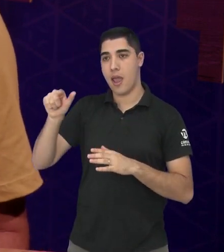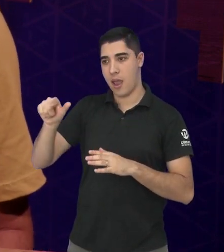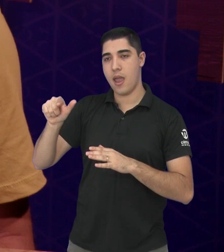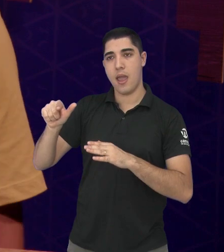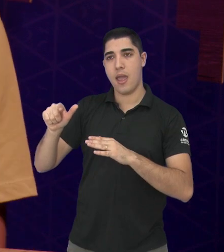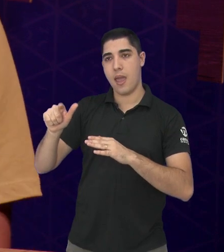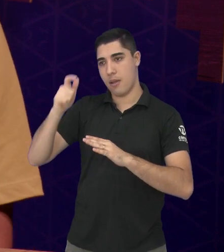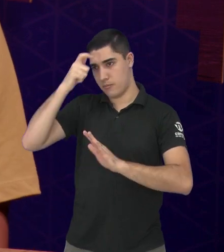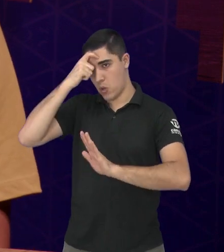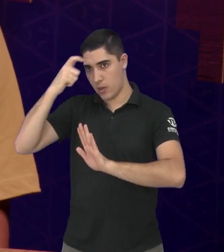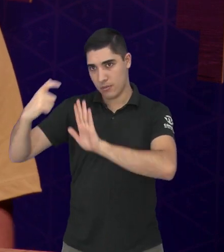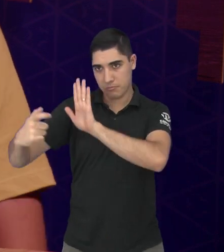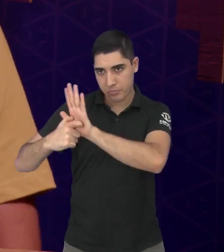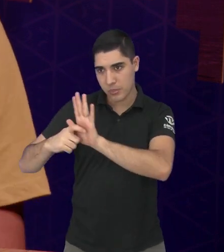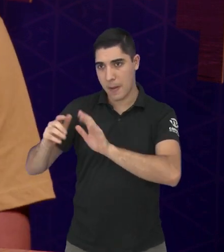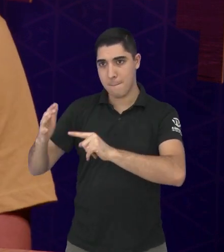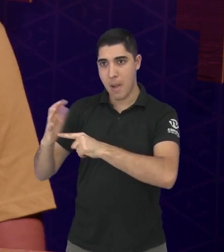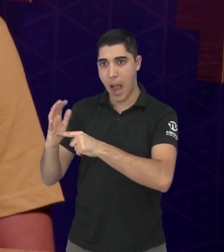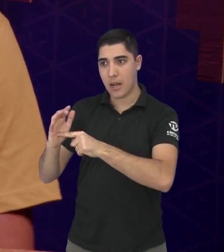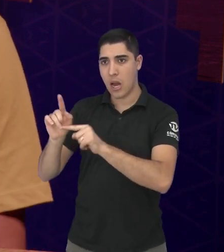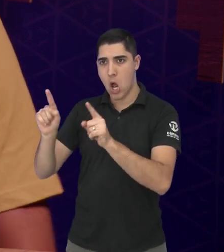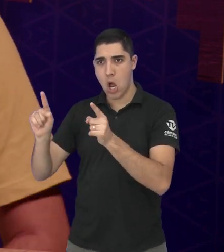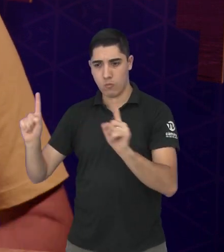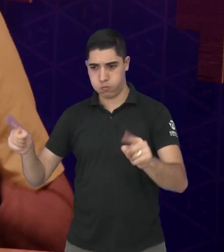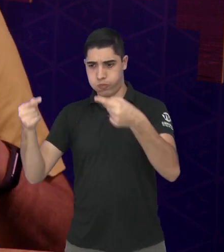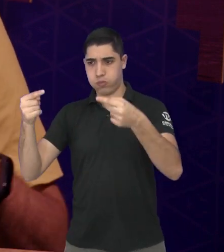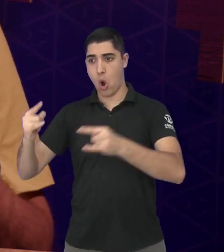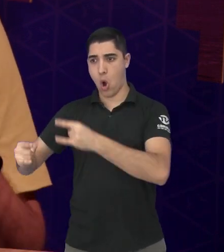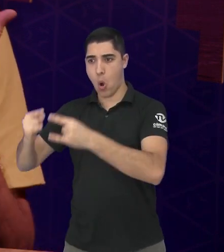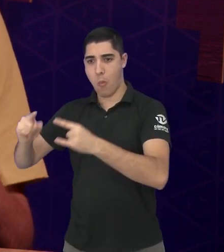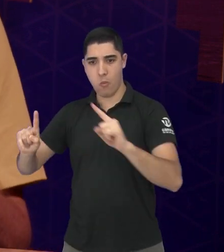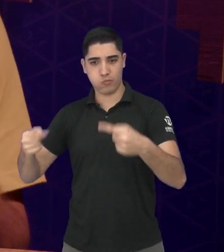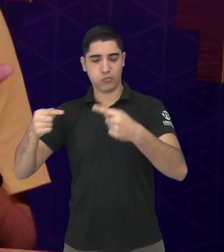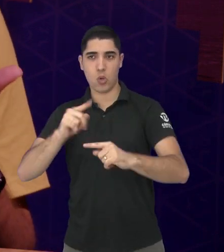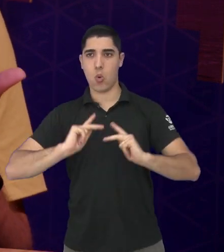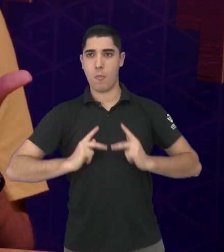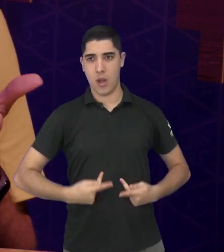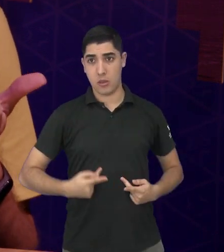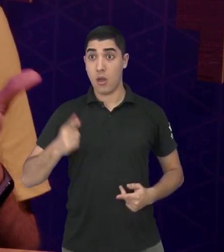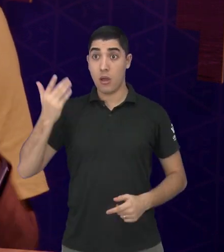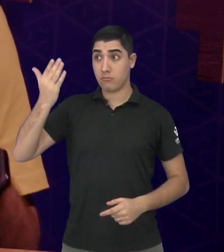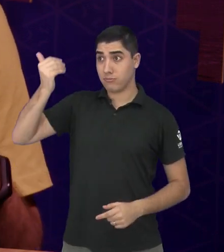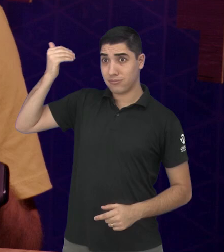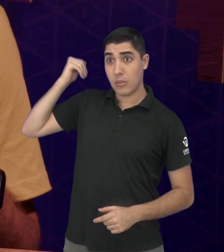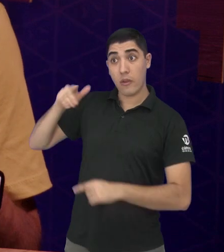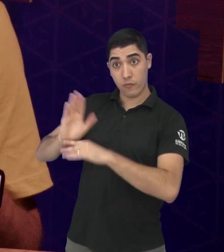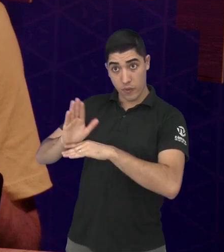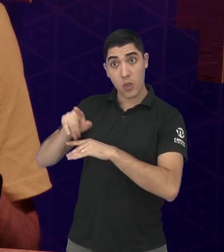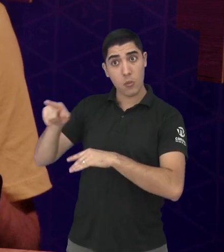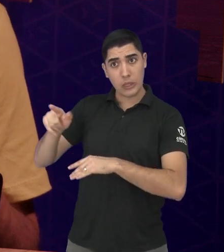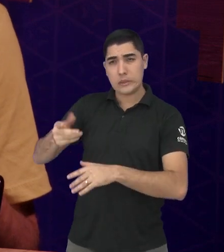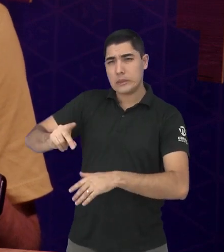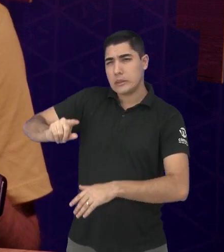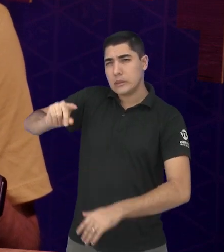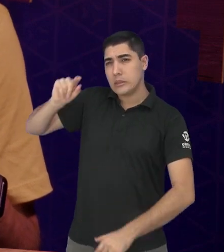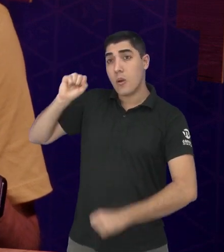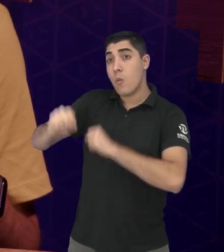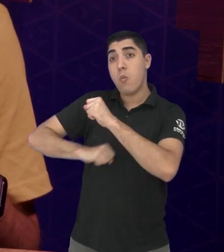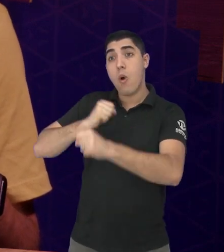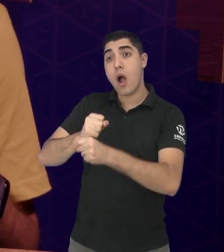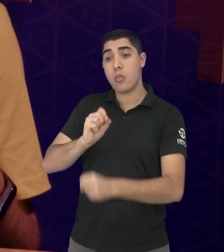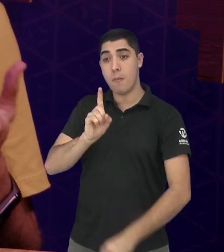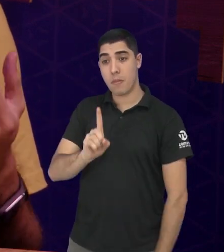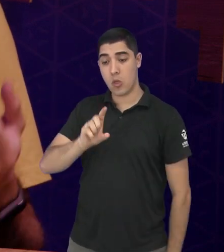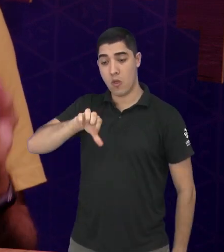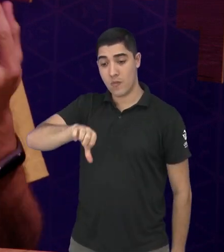as máquinas se voltando contra os seres humanos. 2001 já faz muito tempo para agora. Mas esse filme ele foi lançado